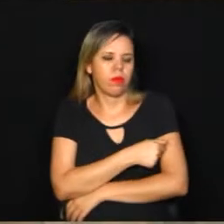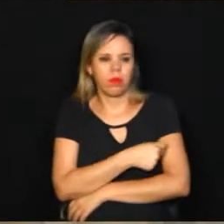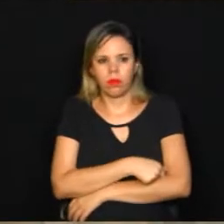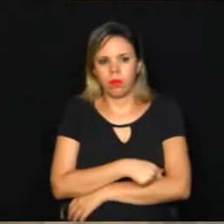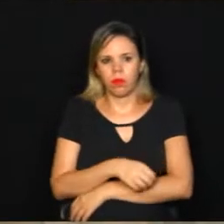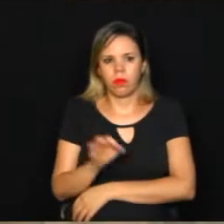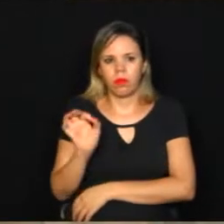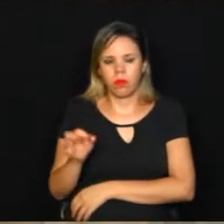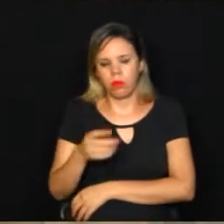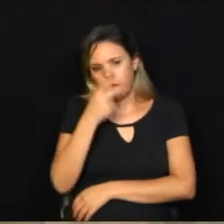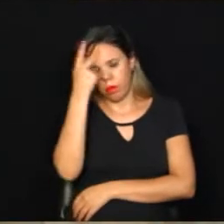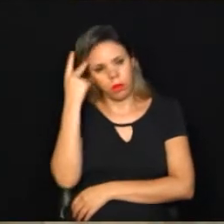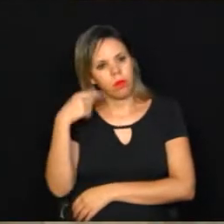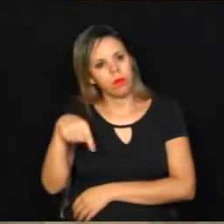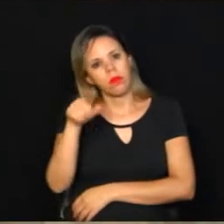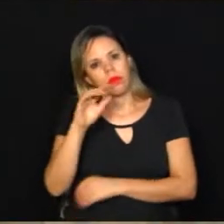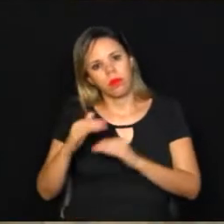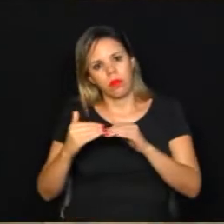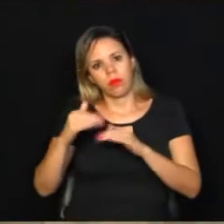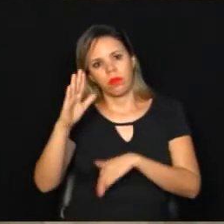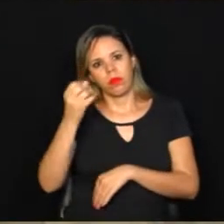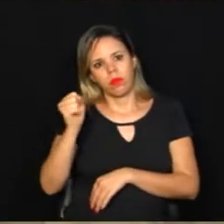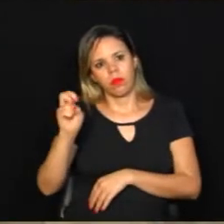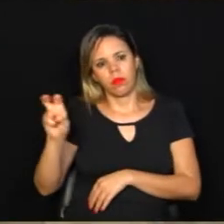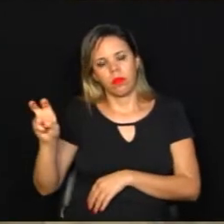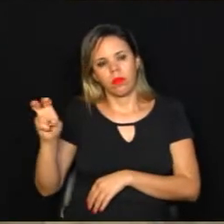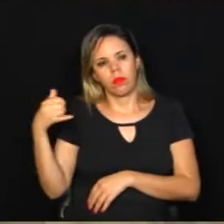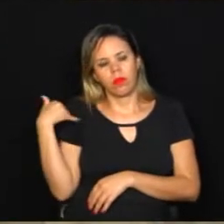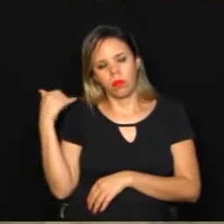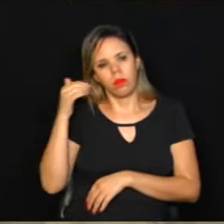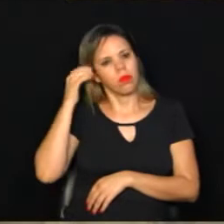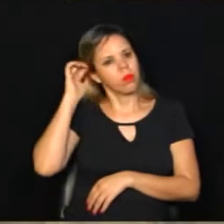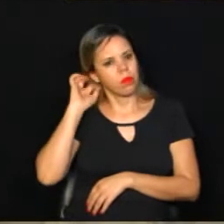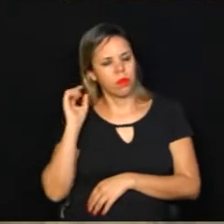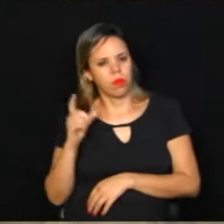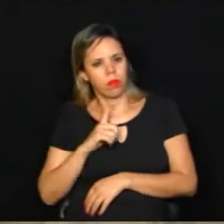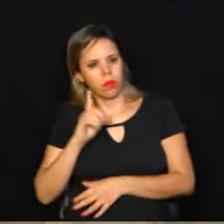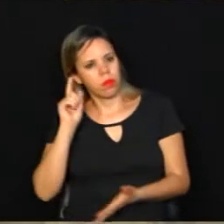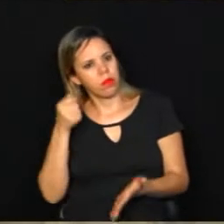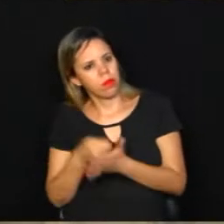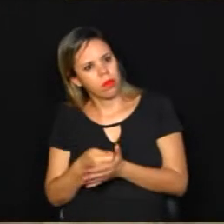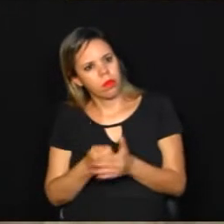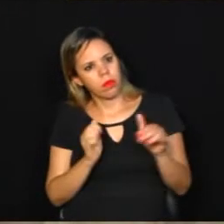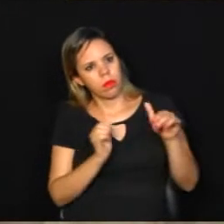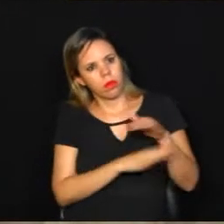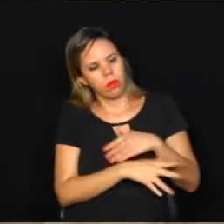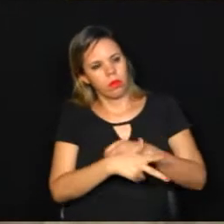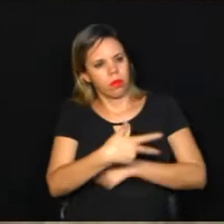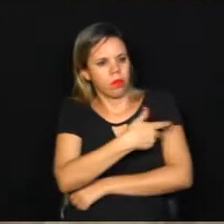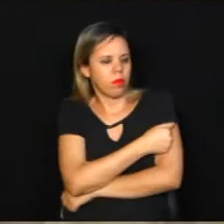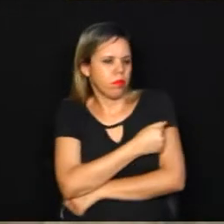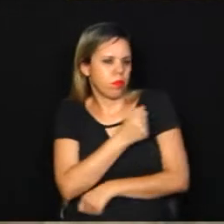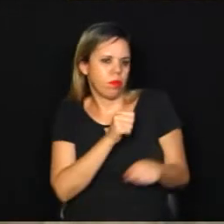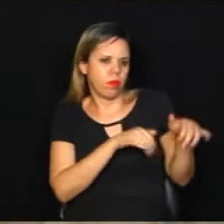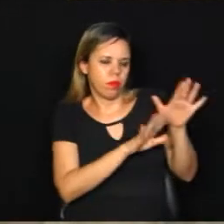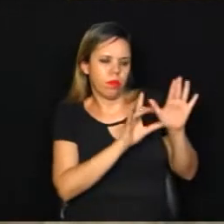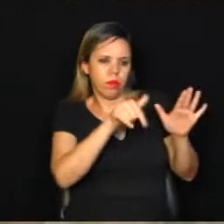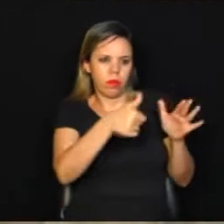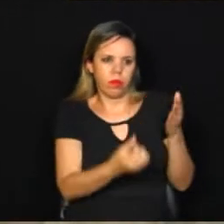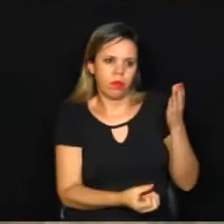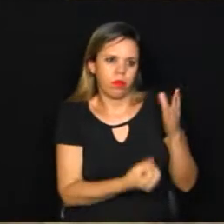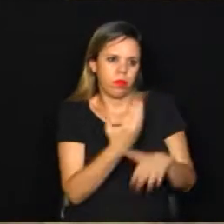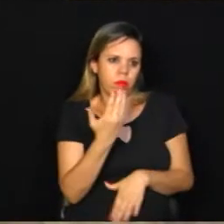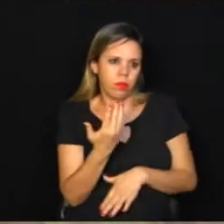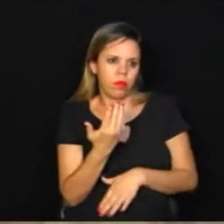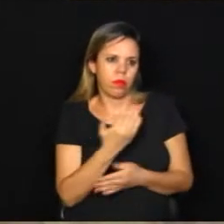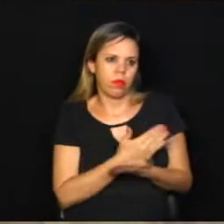Exatamente, então as pessoas acima dos 85 anos têm garantida esta segunda dose, que deve acontecer